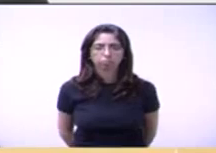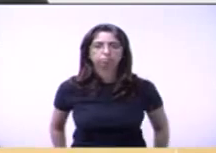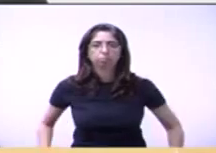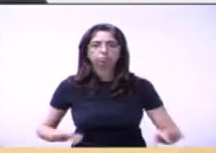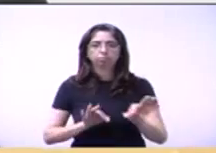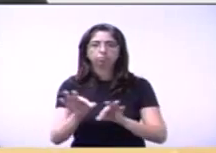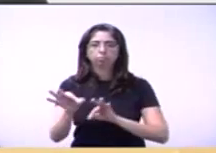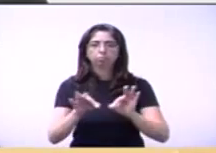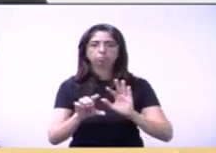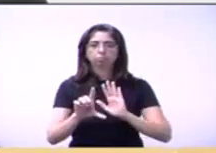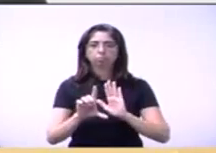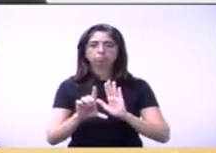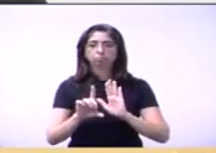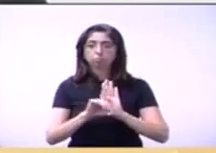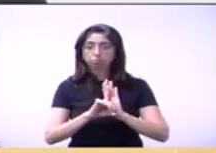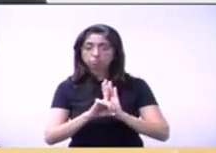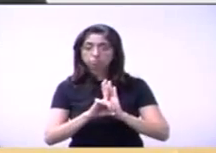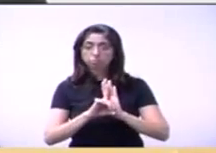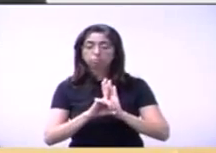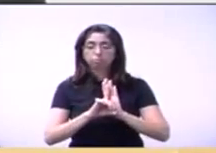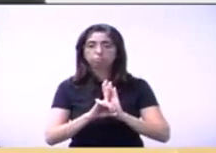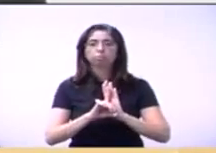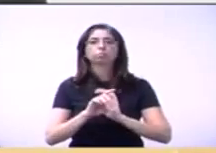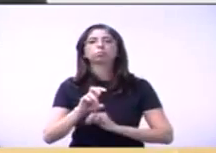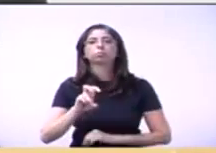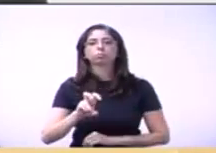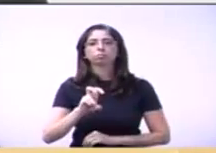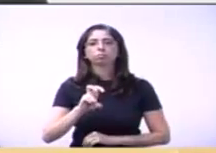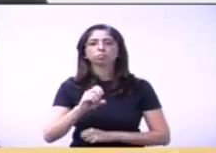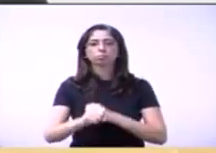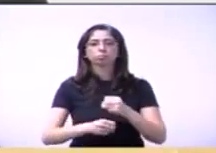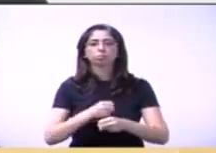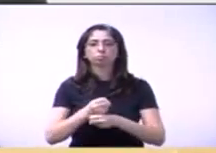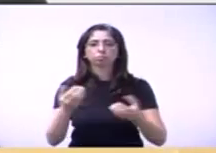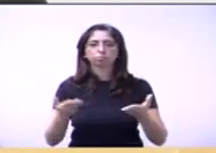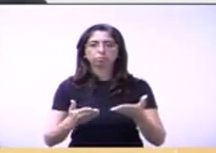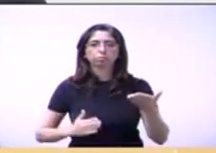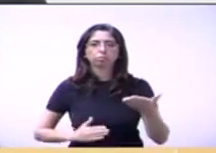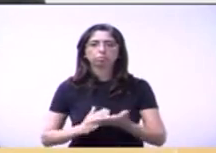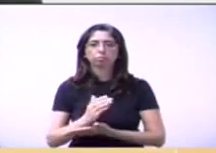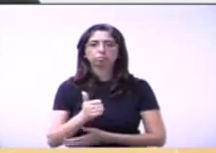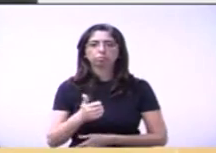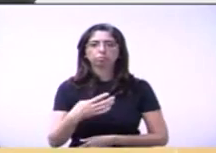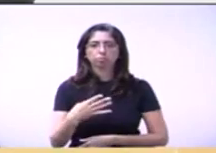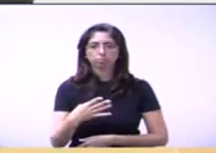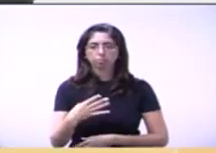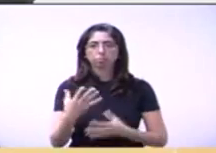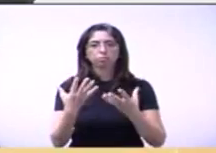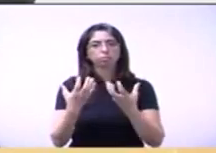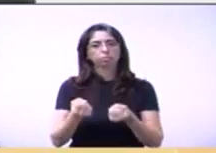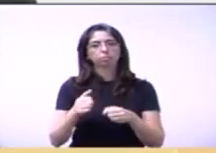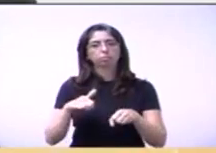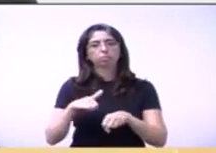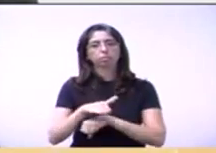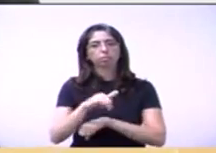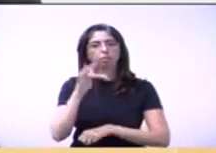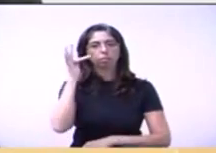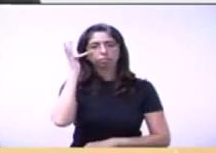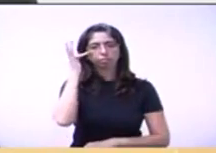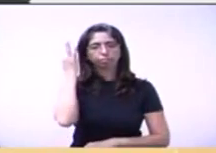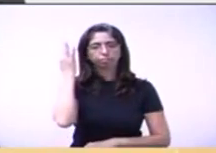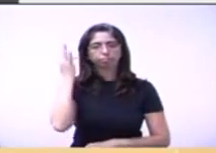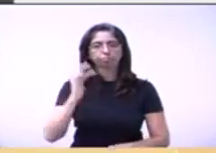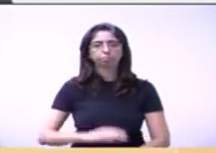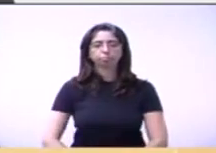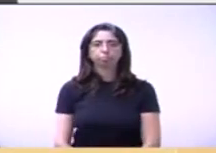Projeto de decreto legislativo número 05/16 foi aprovado por 14 votos favoráveis, com a ausência do vereador Flávio